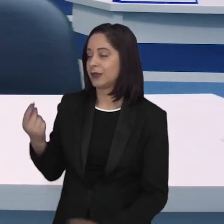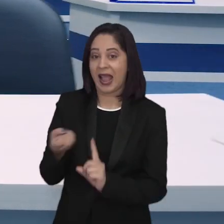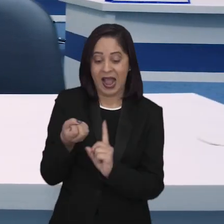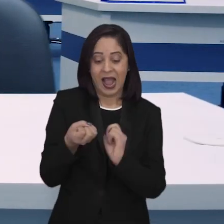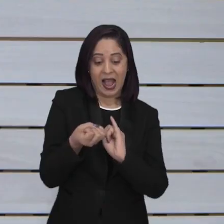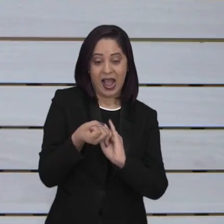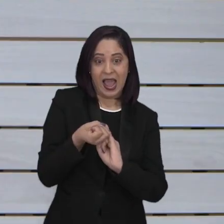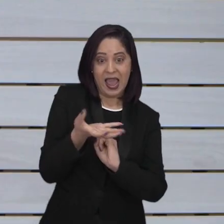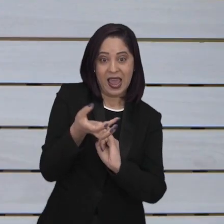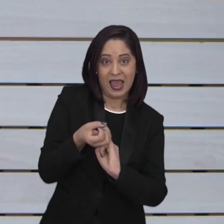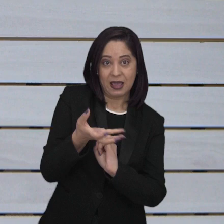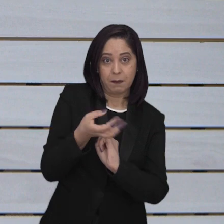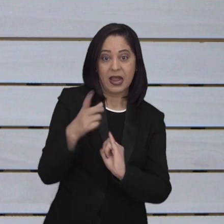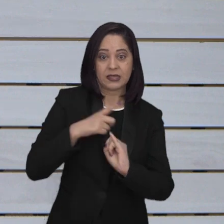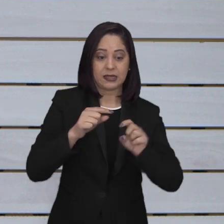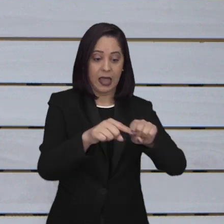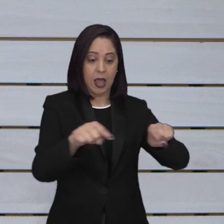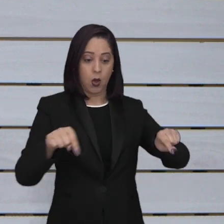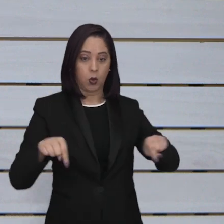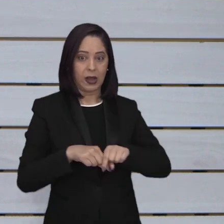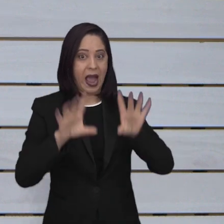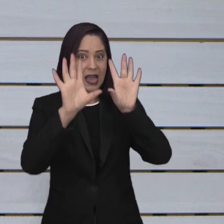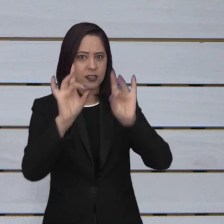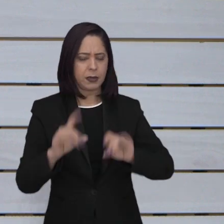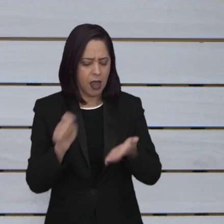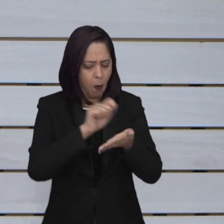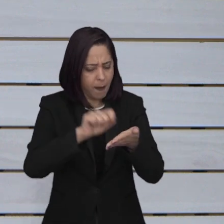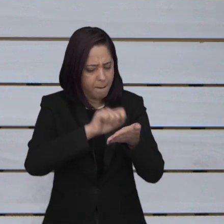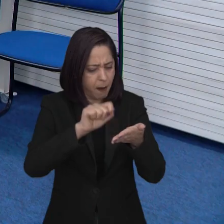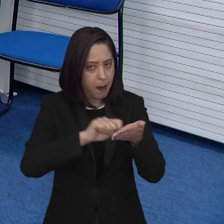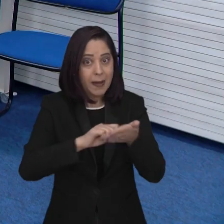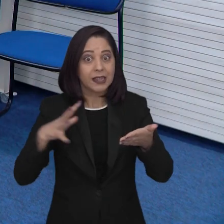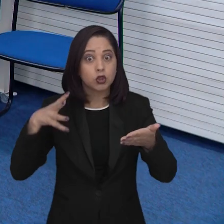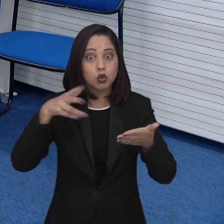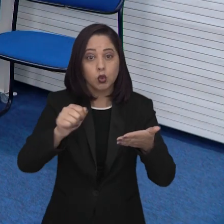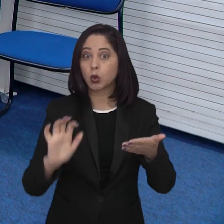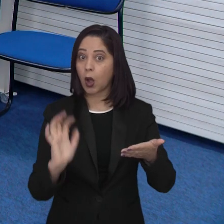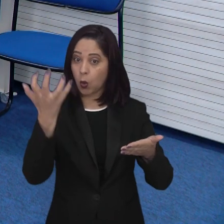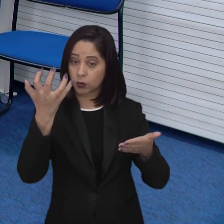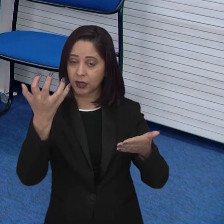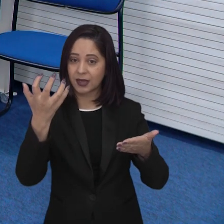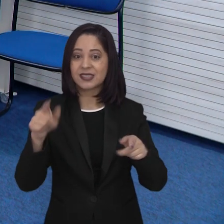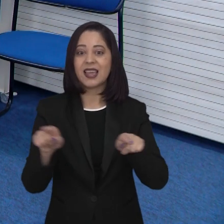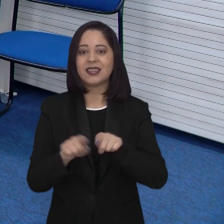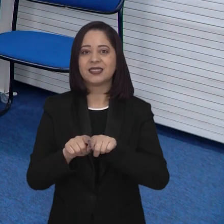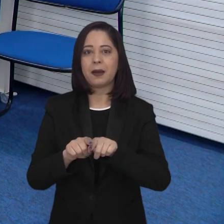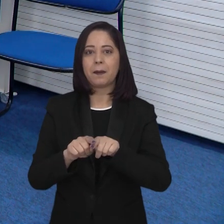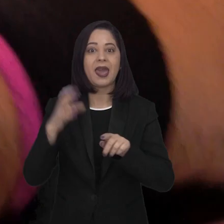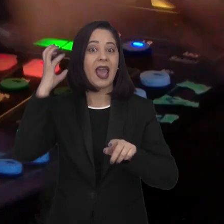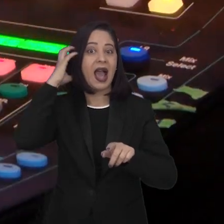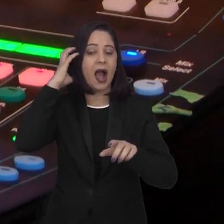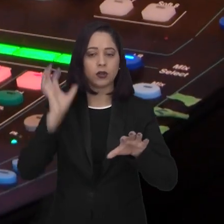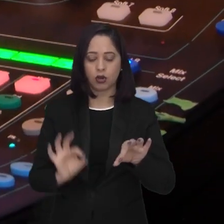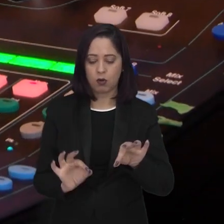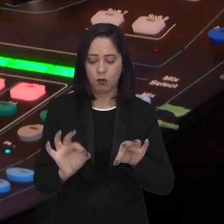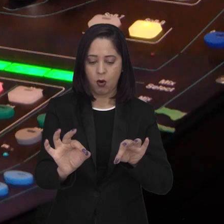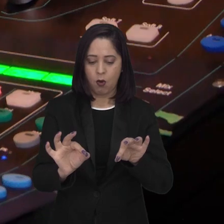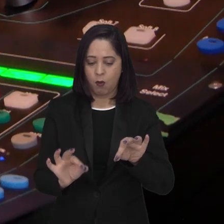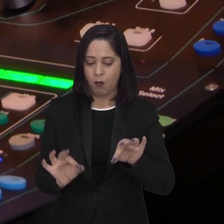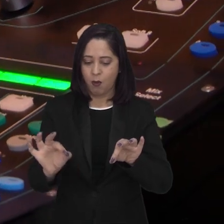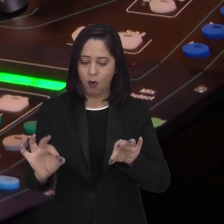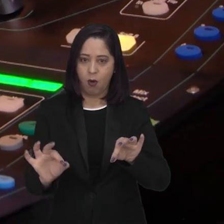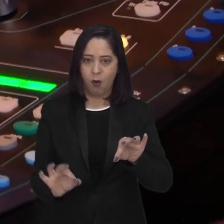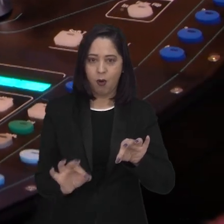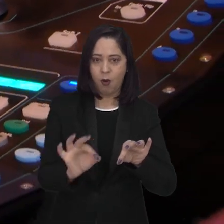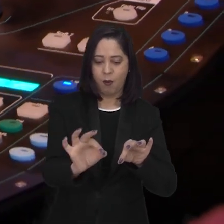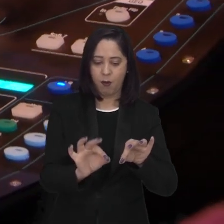esse trabalho. A imprensa, por exemplo, tem uma área exclusiva e relata tudo o que acontece aqui. Tem também a